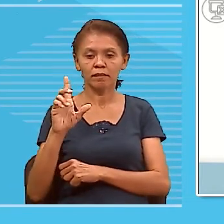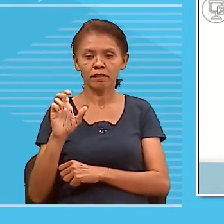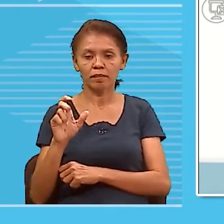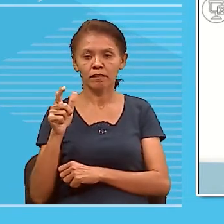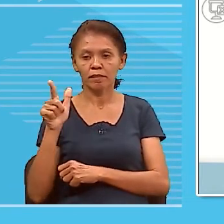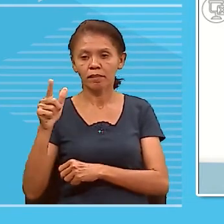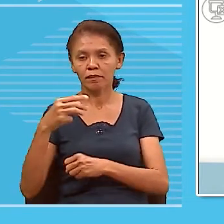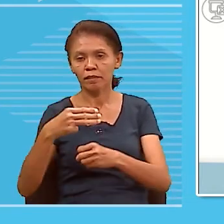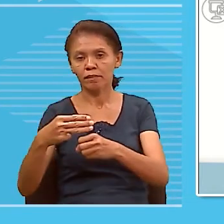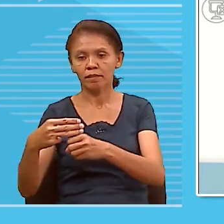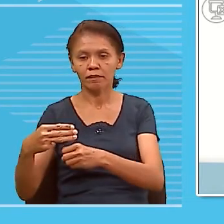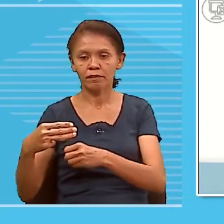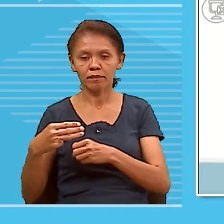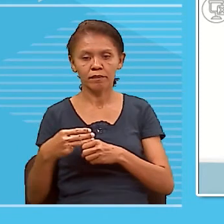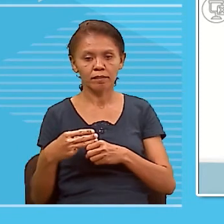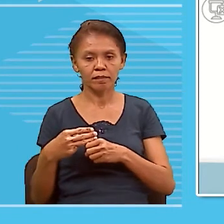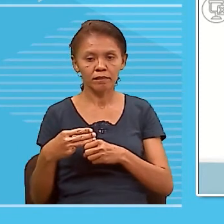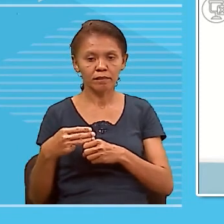Gonçalo